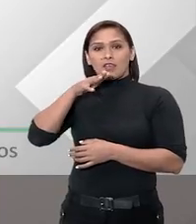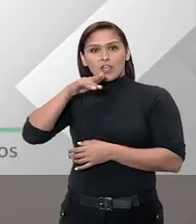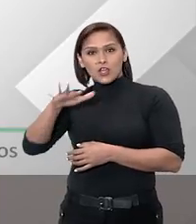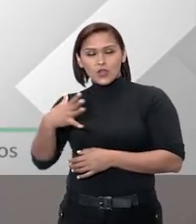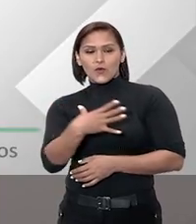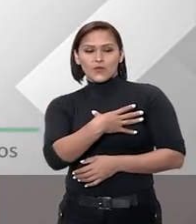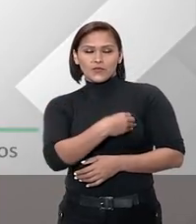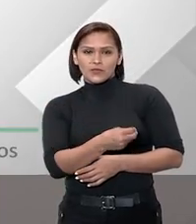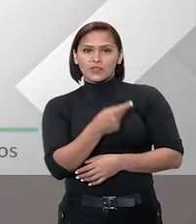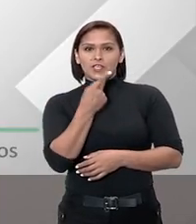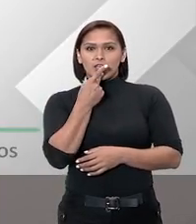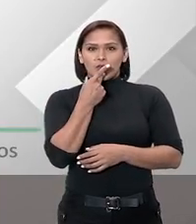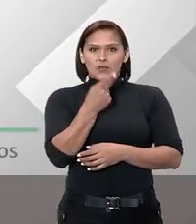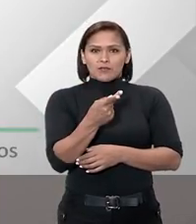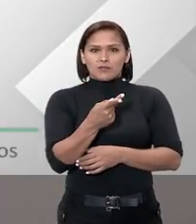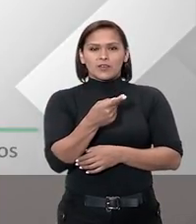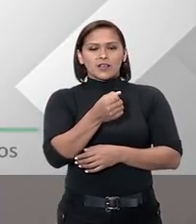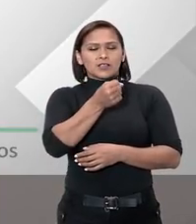filho faça